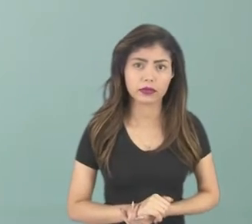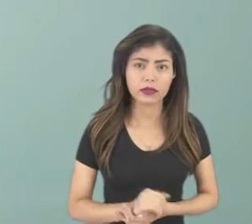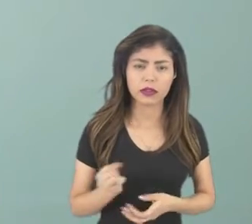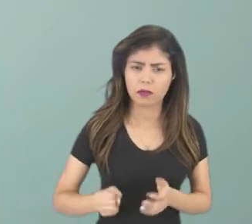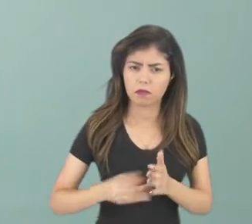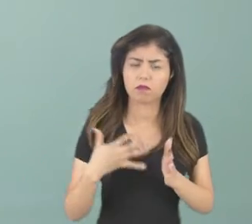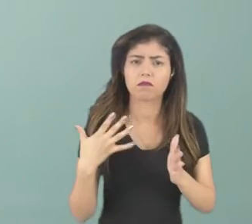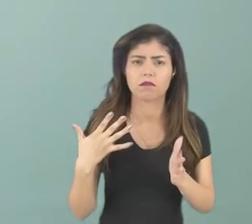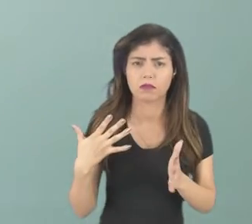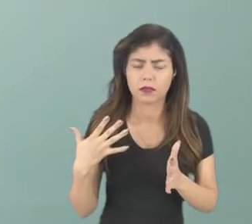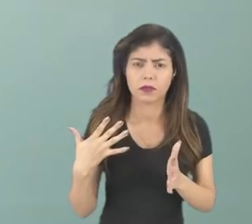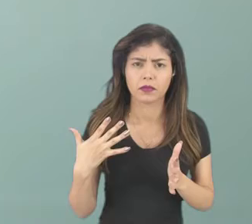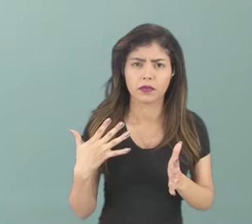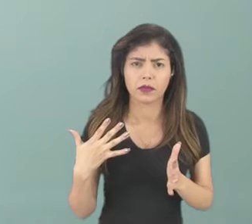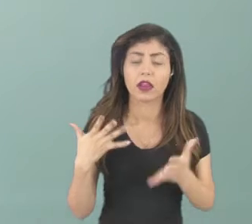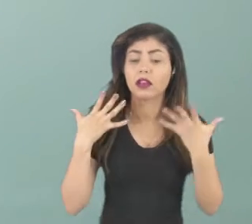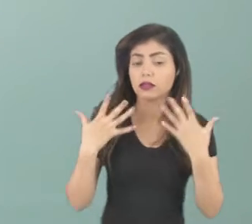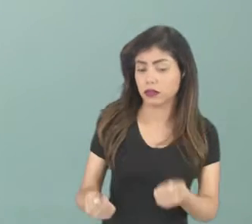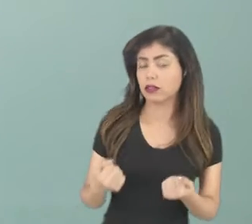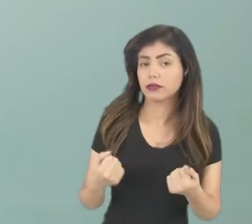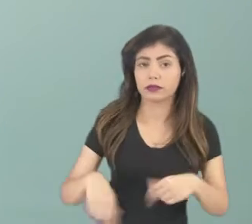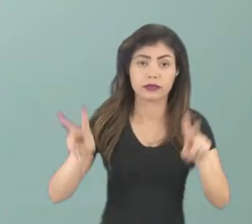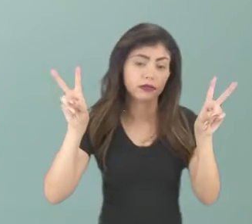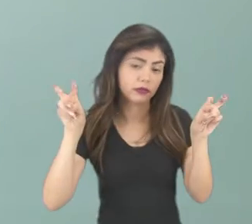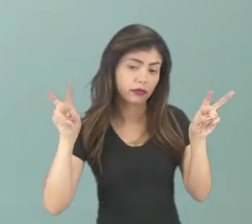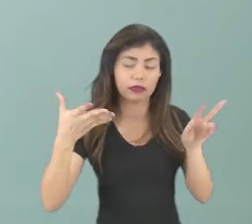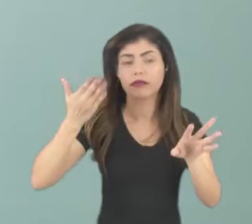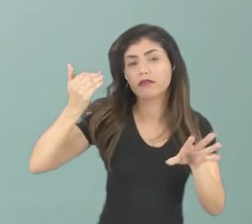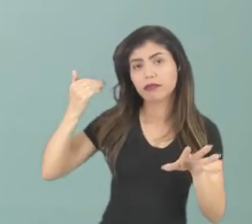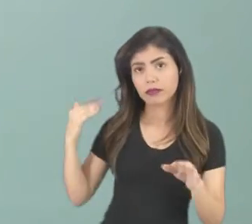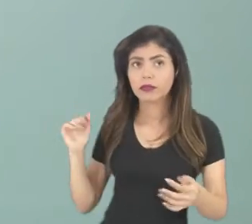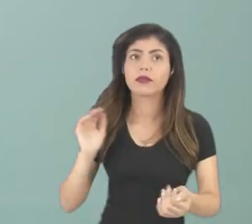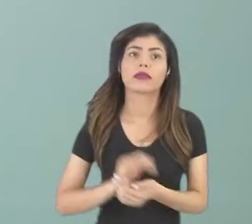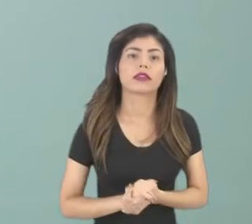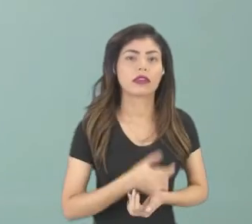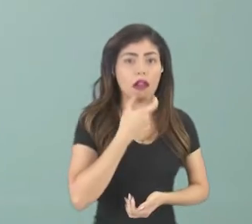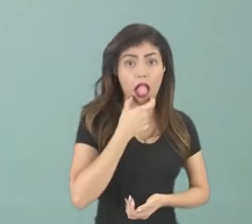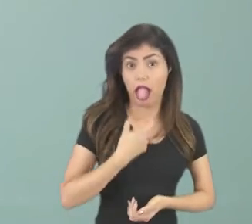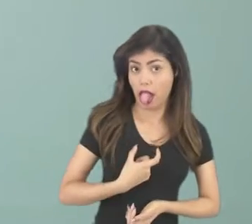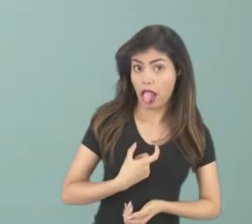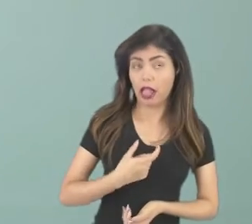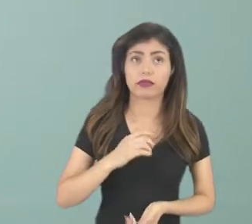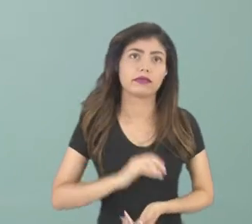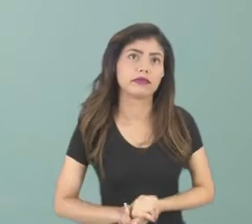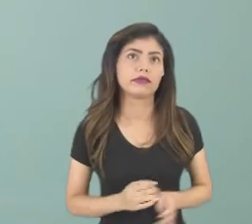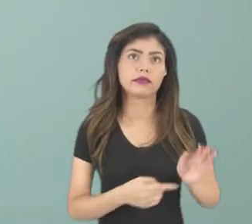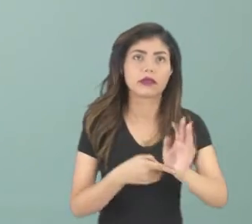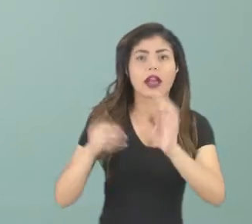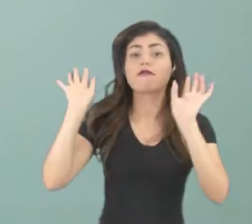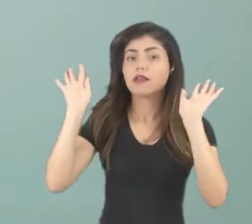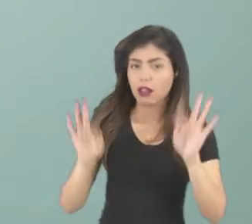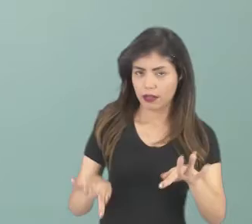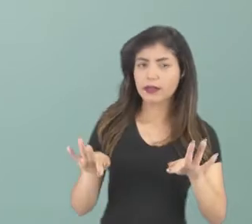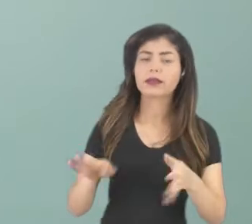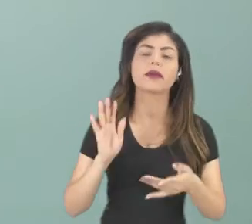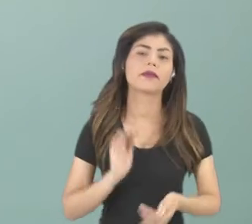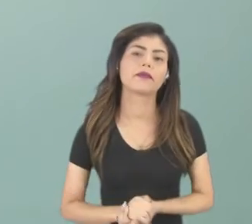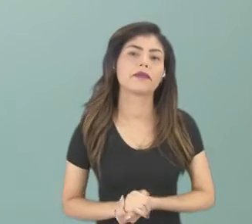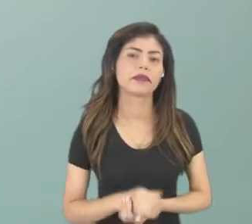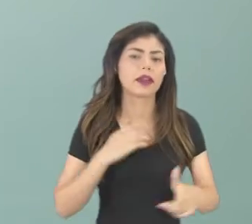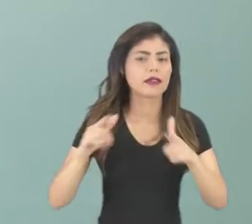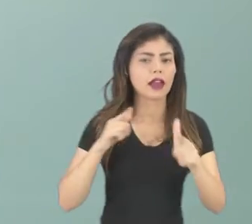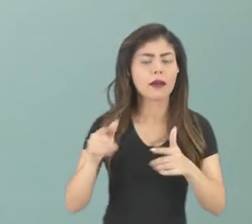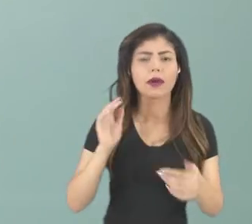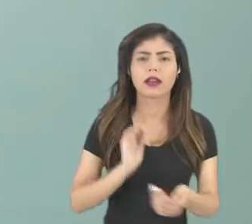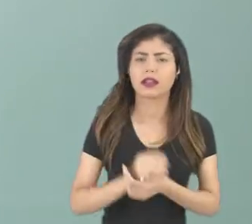teve muita não foi muito aceita sua teoria na época e aí vem as tem e ele finaliza esse trabalho Marcos vamos fazendo mais uma